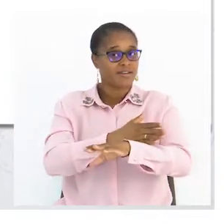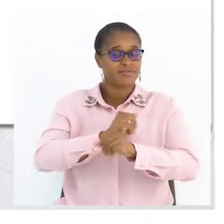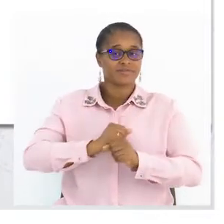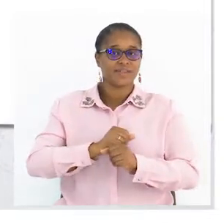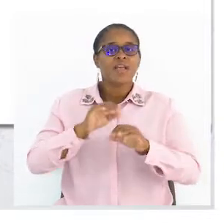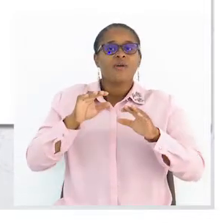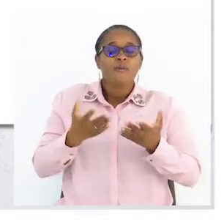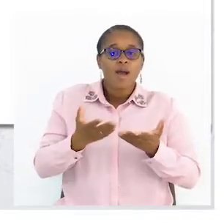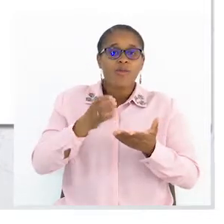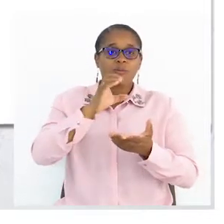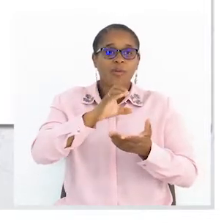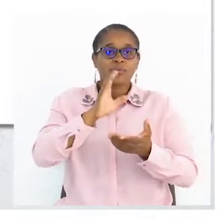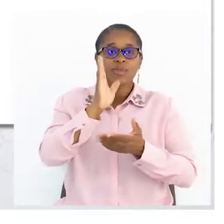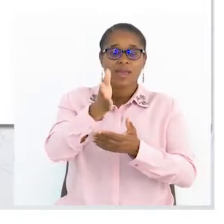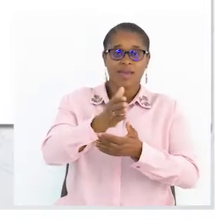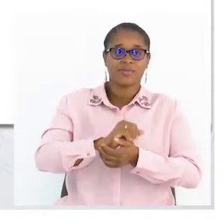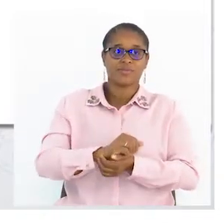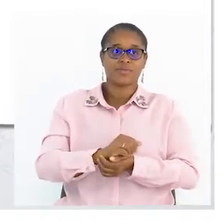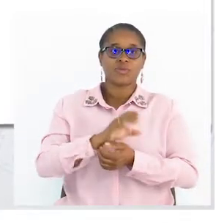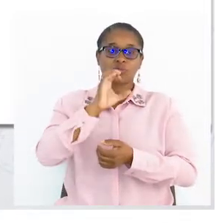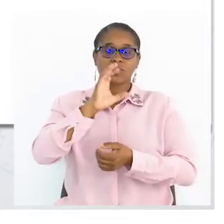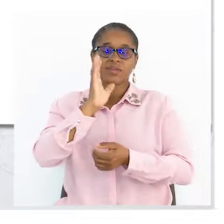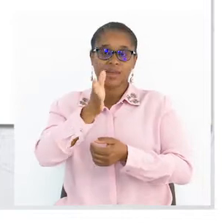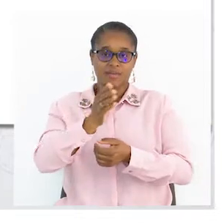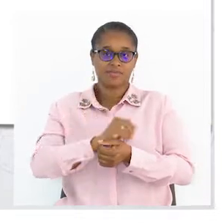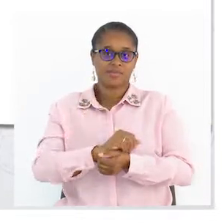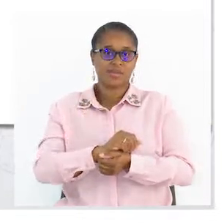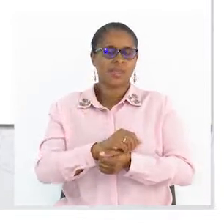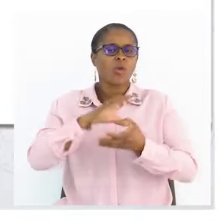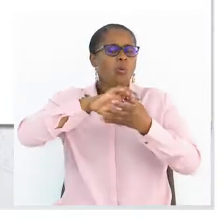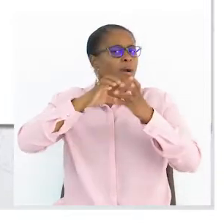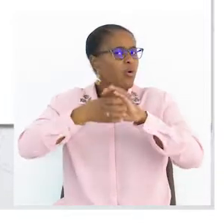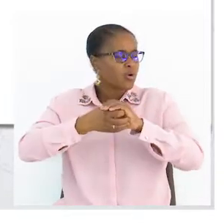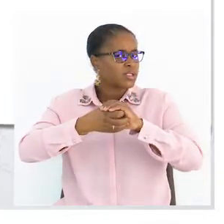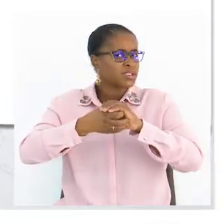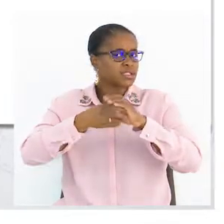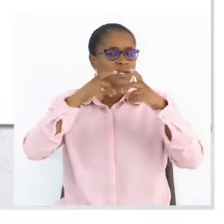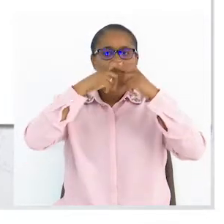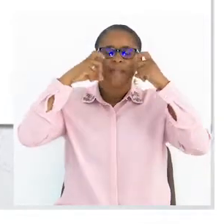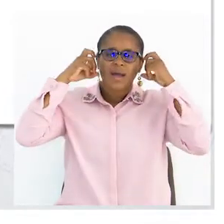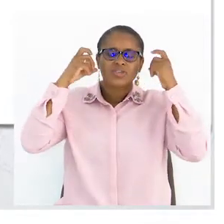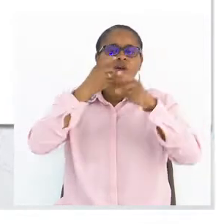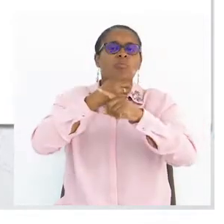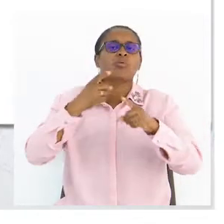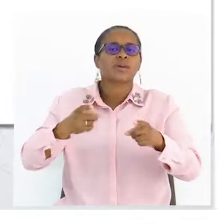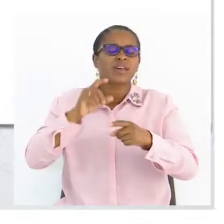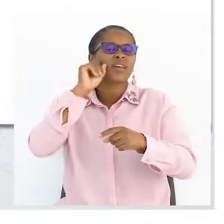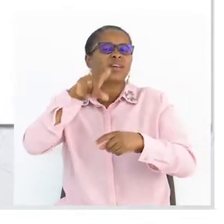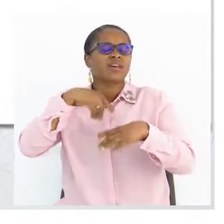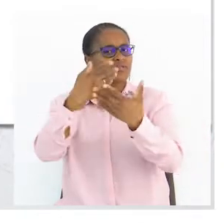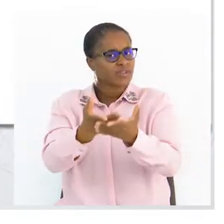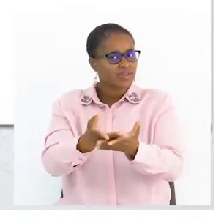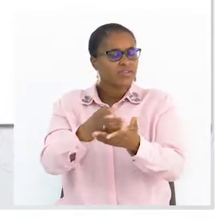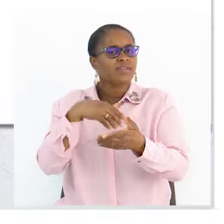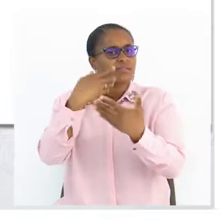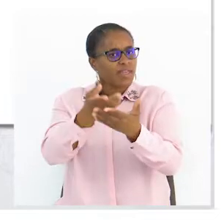é o complemento direto? O complemento direto é um pacote de máscara. Por quê? Porque quem oferece,